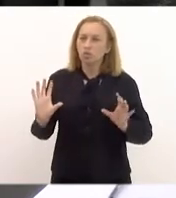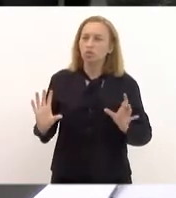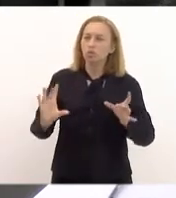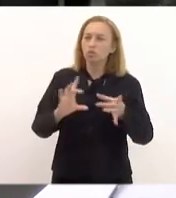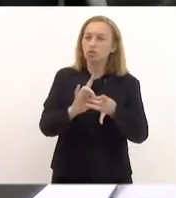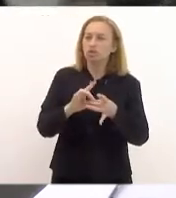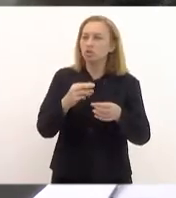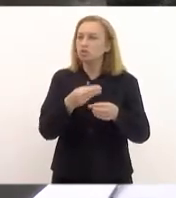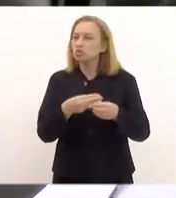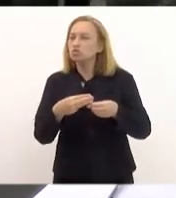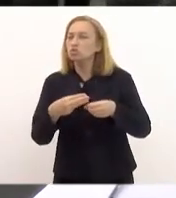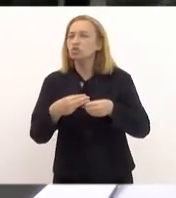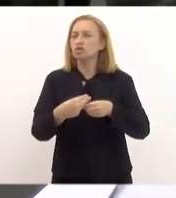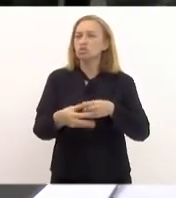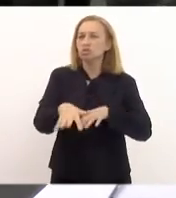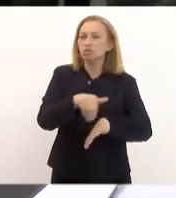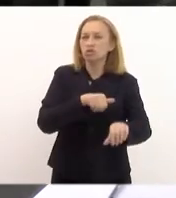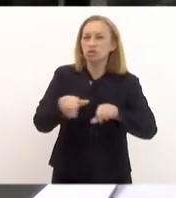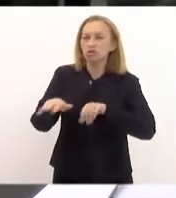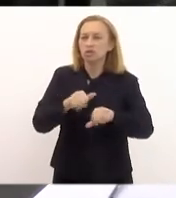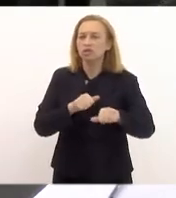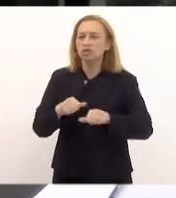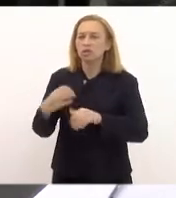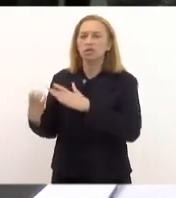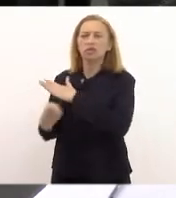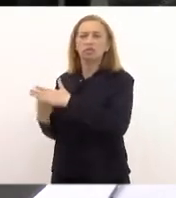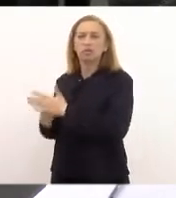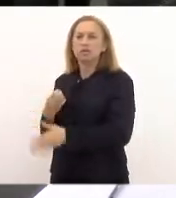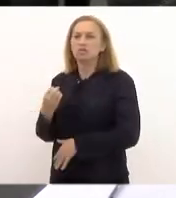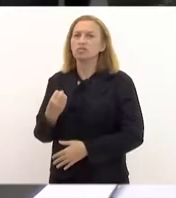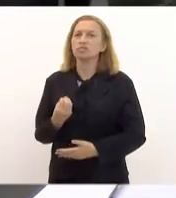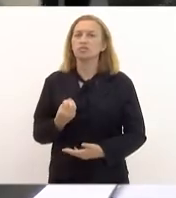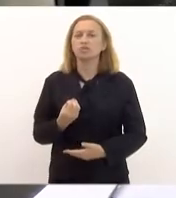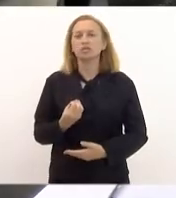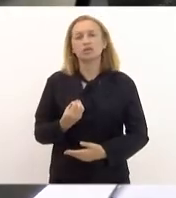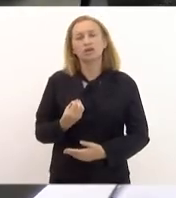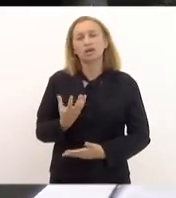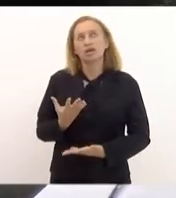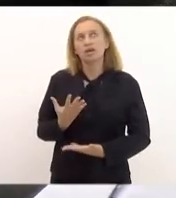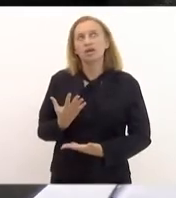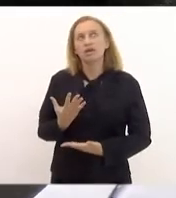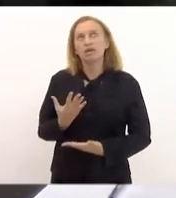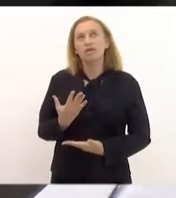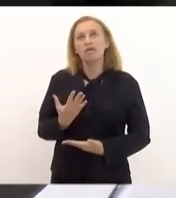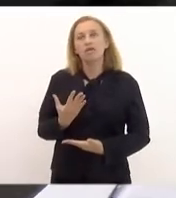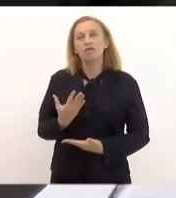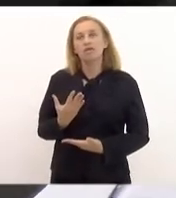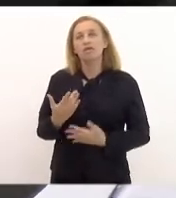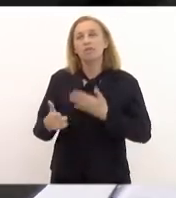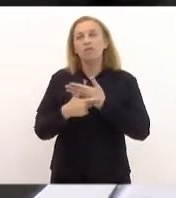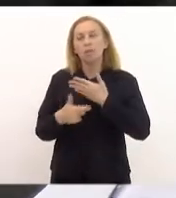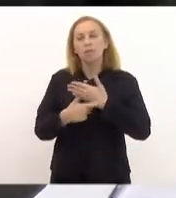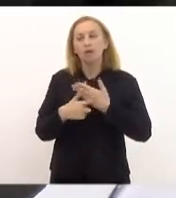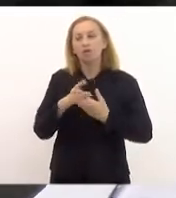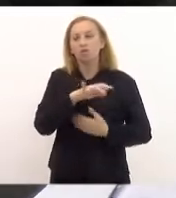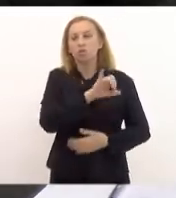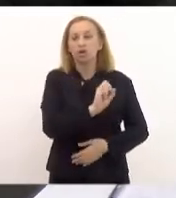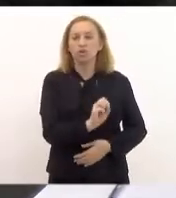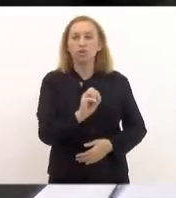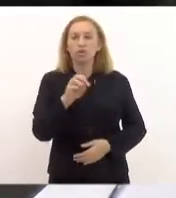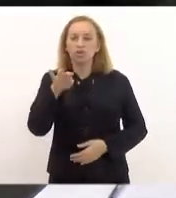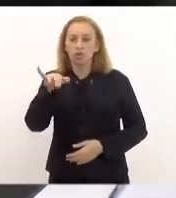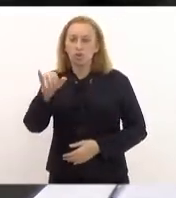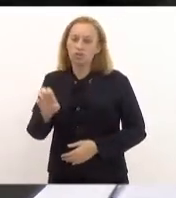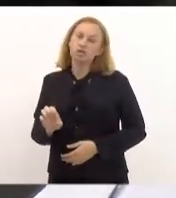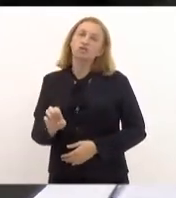chamar as concessionárias, isso aí é muito, muito, muito. É o papel do Rio Metrópole fazer isso, como ele